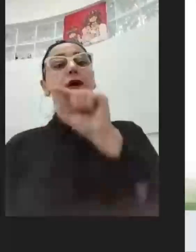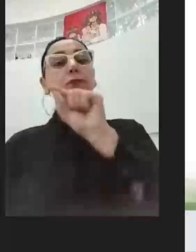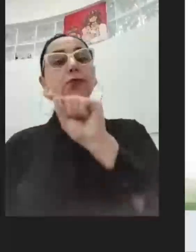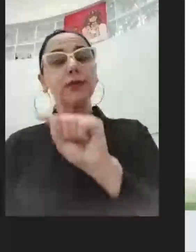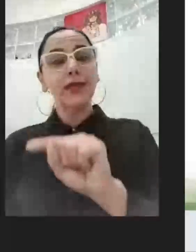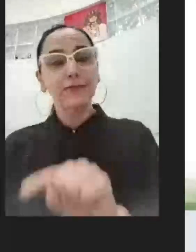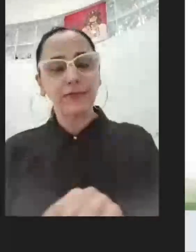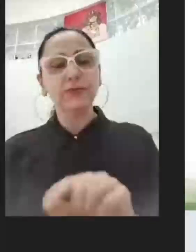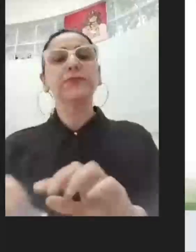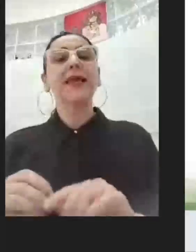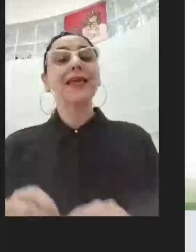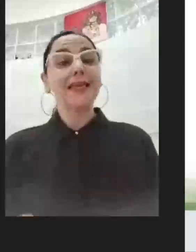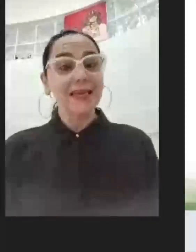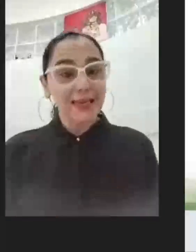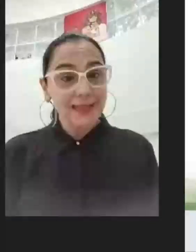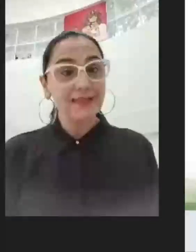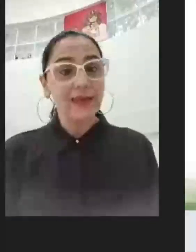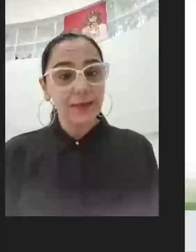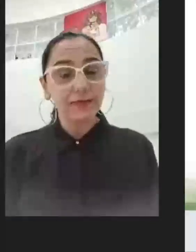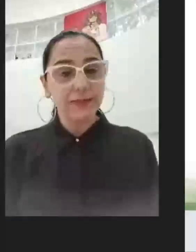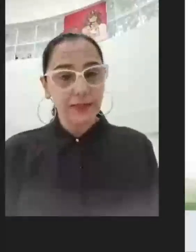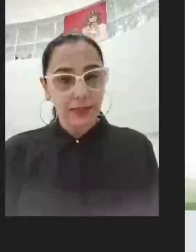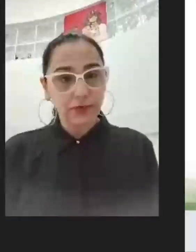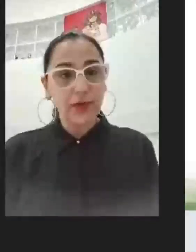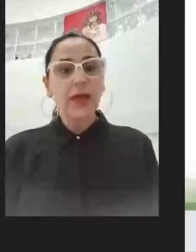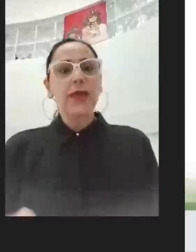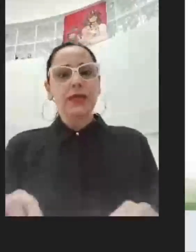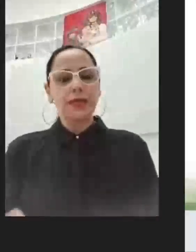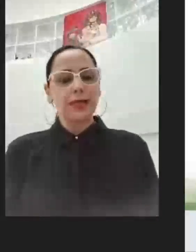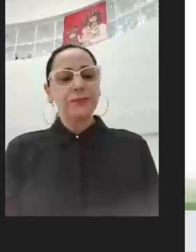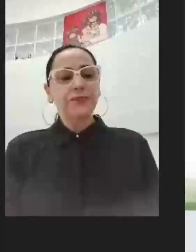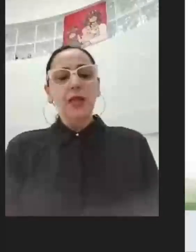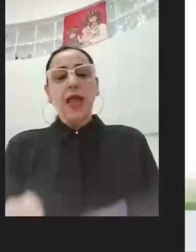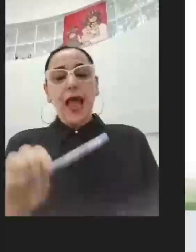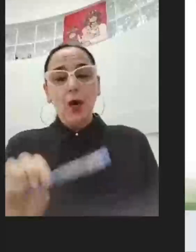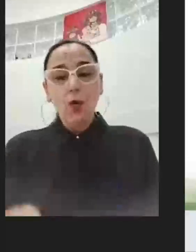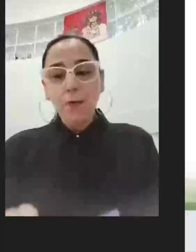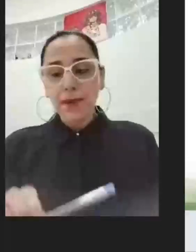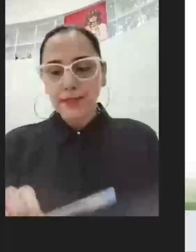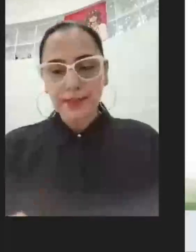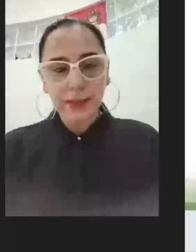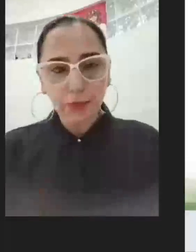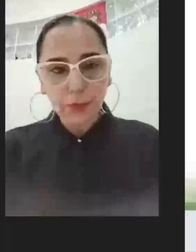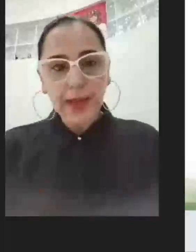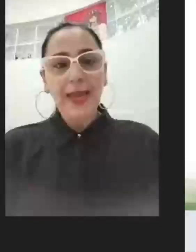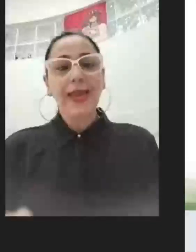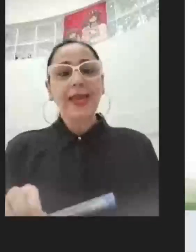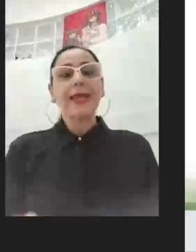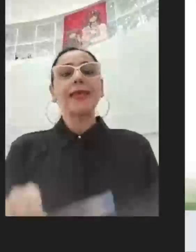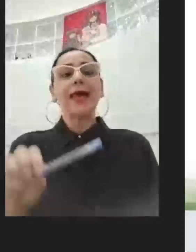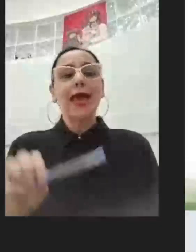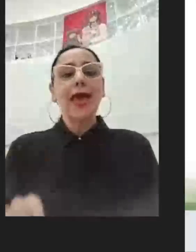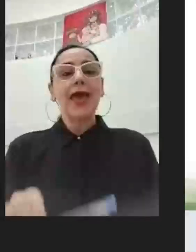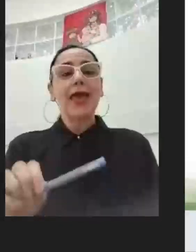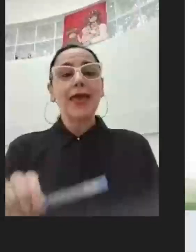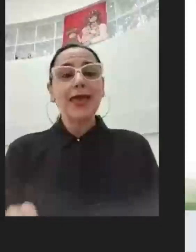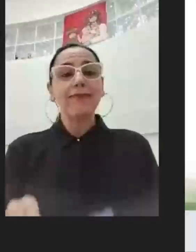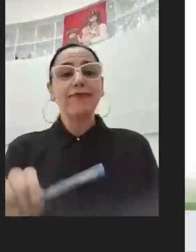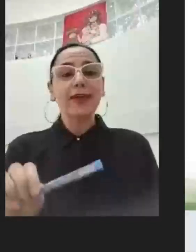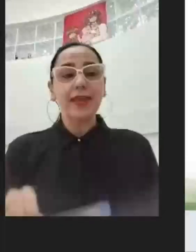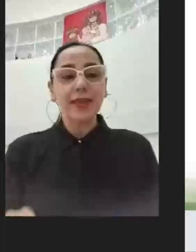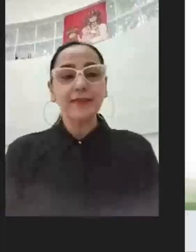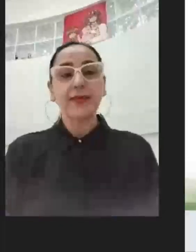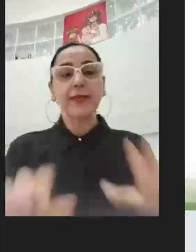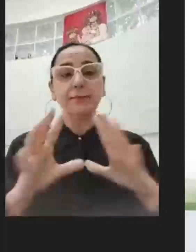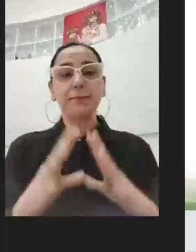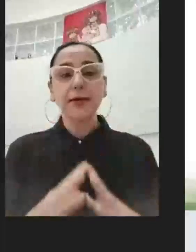Vamos voltar lá no início. Porque ele é vivo. E dizer para vocês que o Brasil, ele